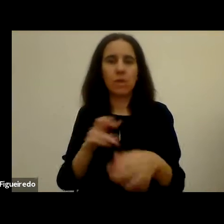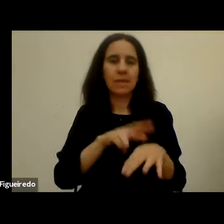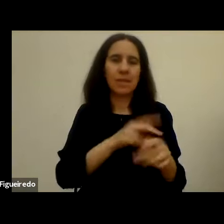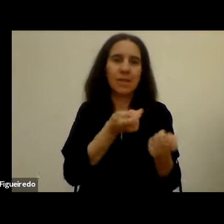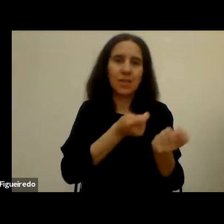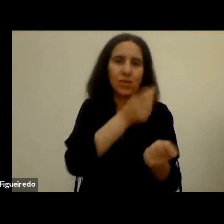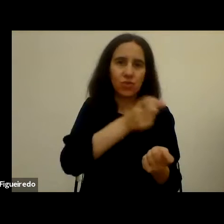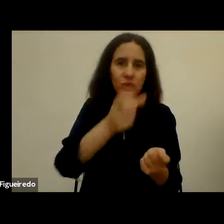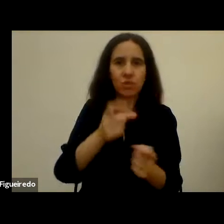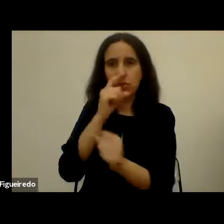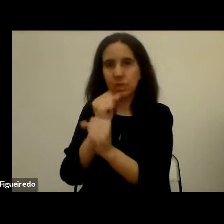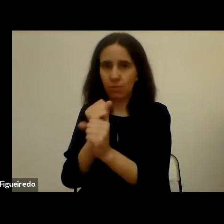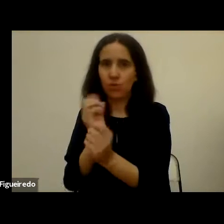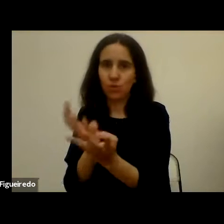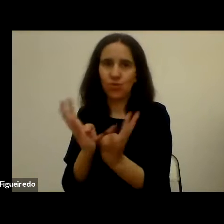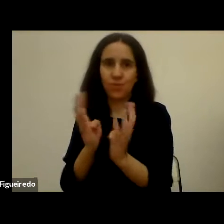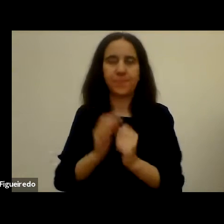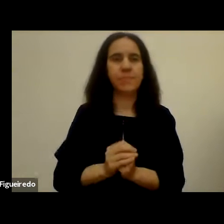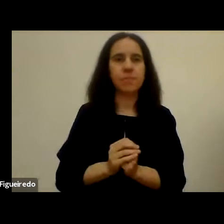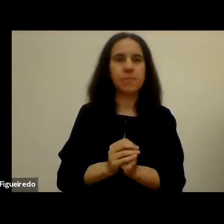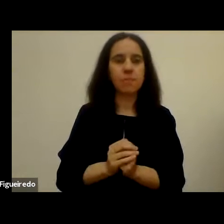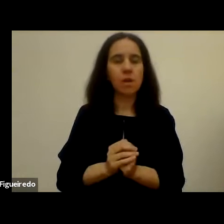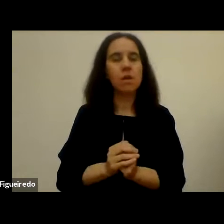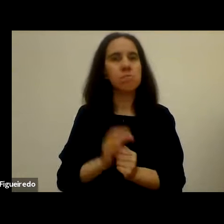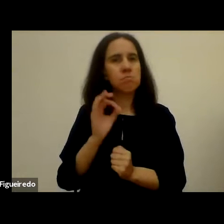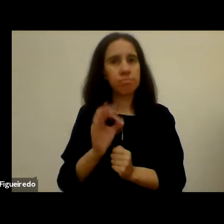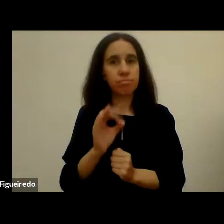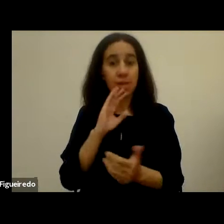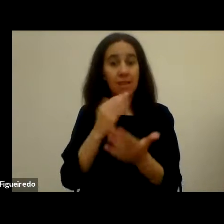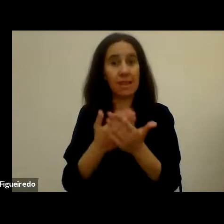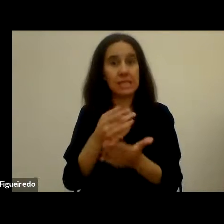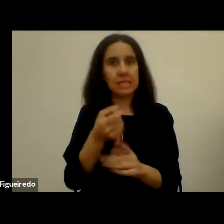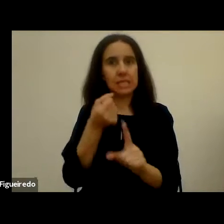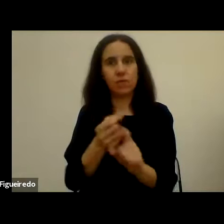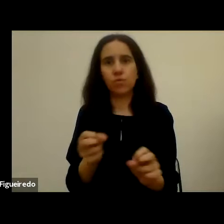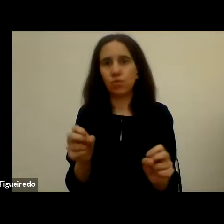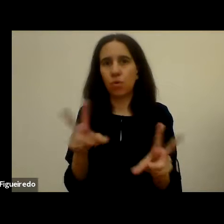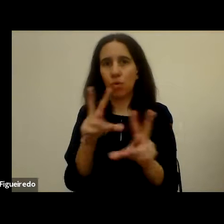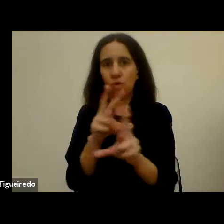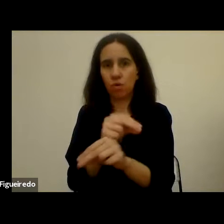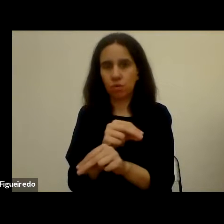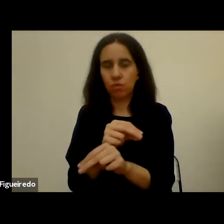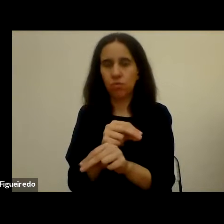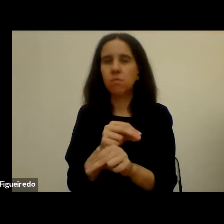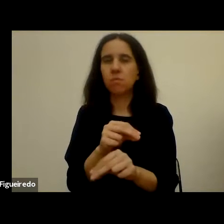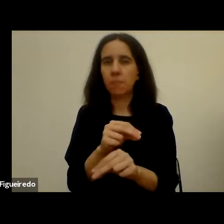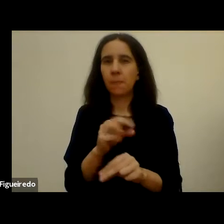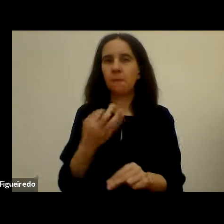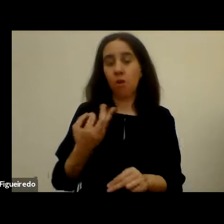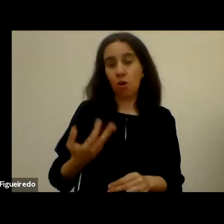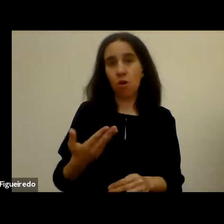dirigentes e trabalhadores. São indirizos para estes novos desafios que ficaram